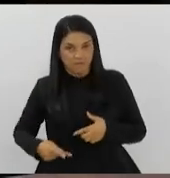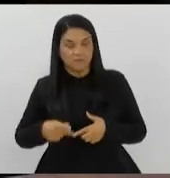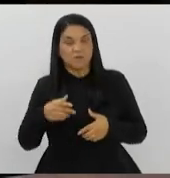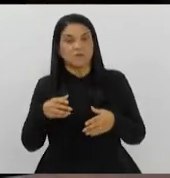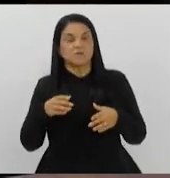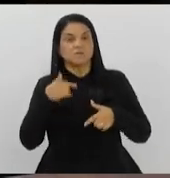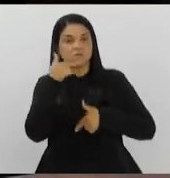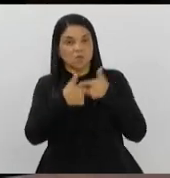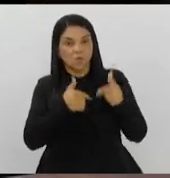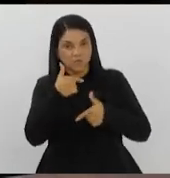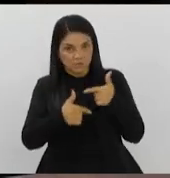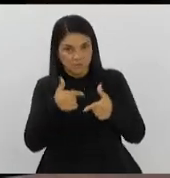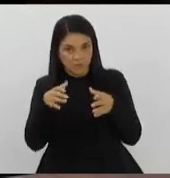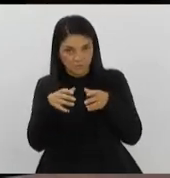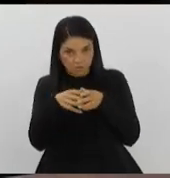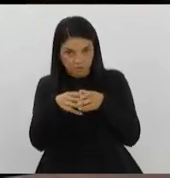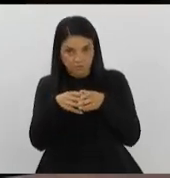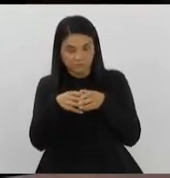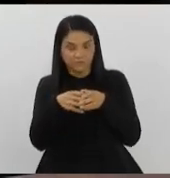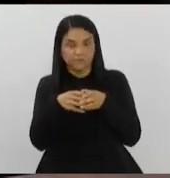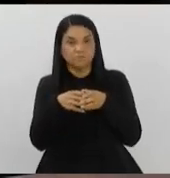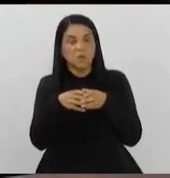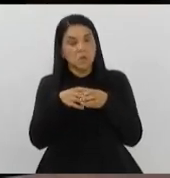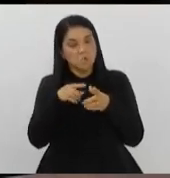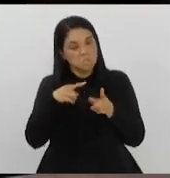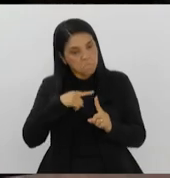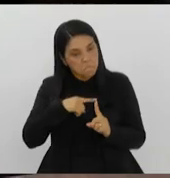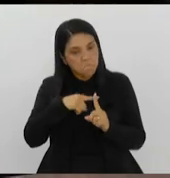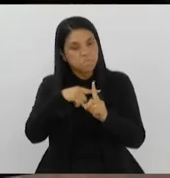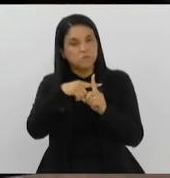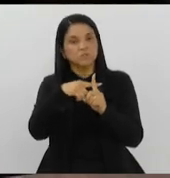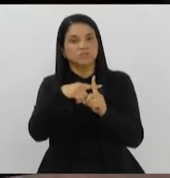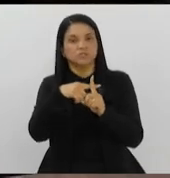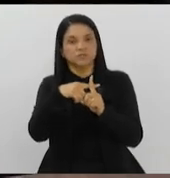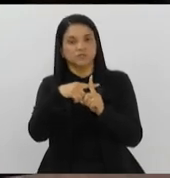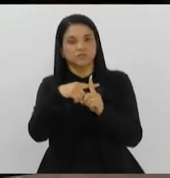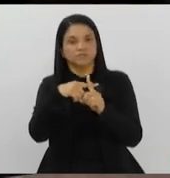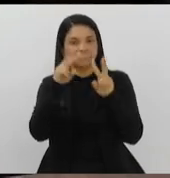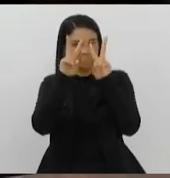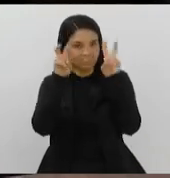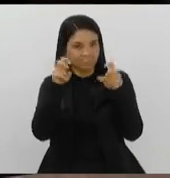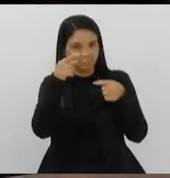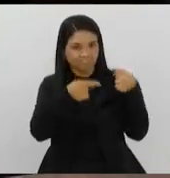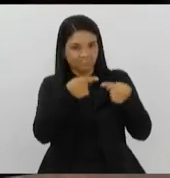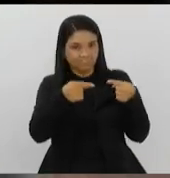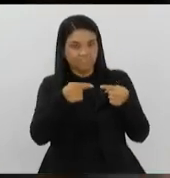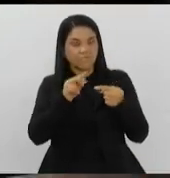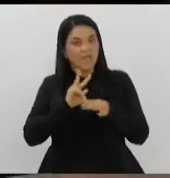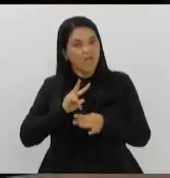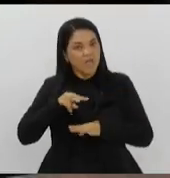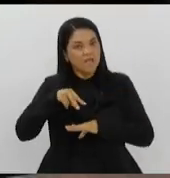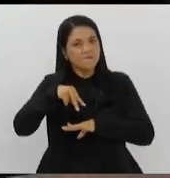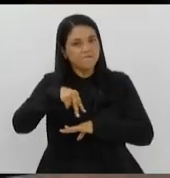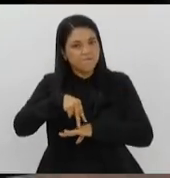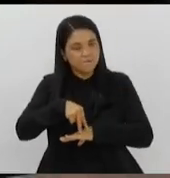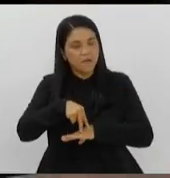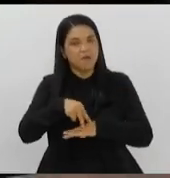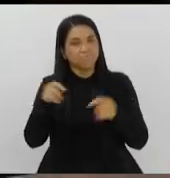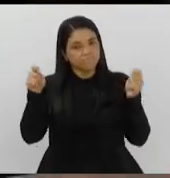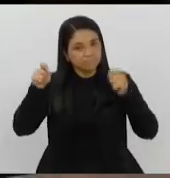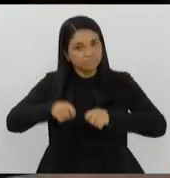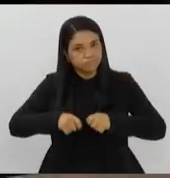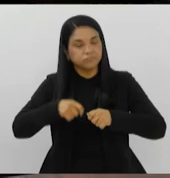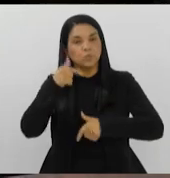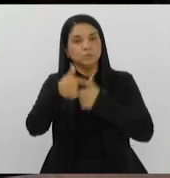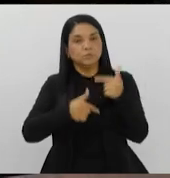muito positiva essa matéria no sentido de reafirmar a competência do Parlamento Fluminense